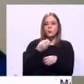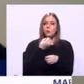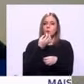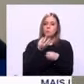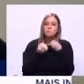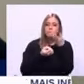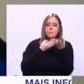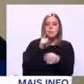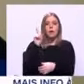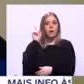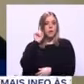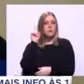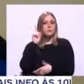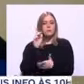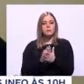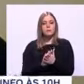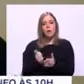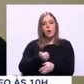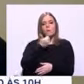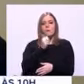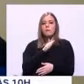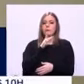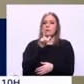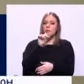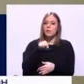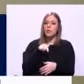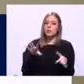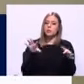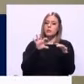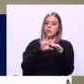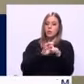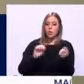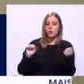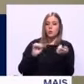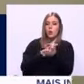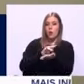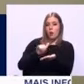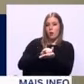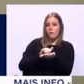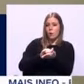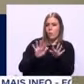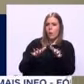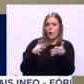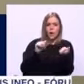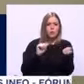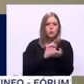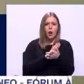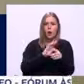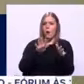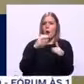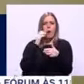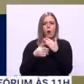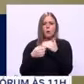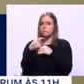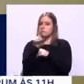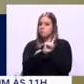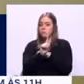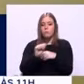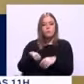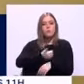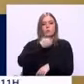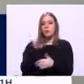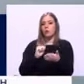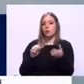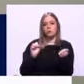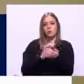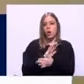importante. Convém dizer que trata-se do New York Times, não é um jornal qualquer, é talvez o melhor jornal do mundo, ou pelo menos um